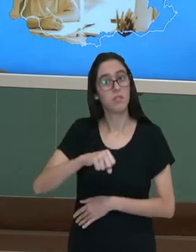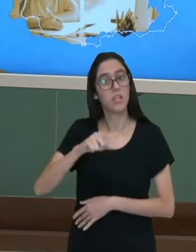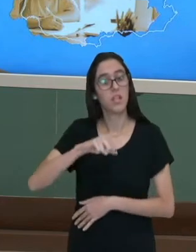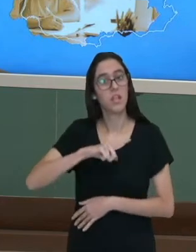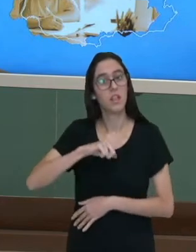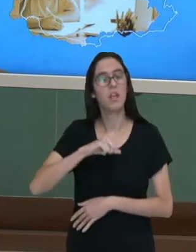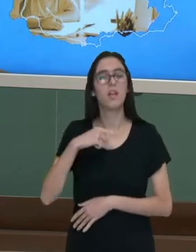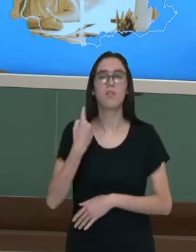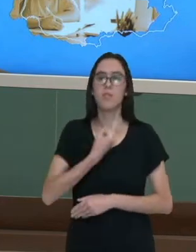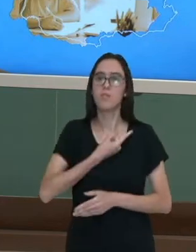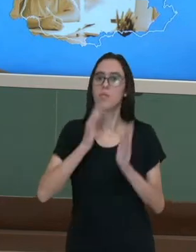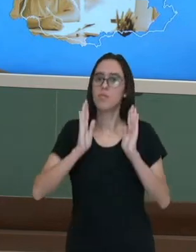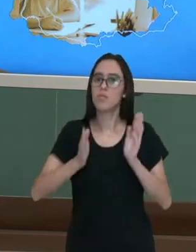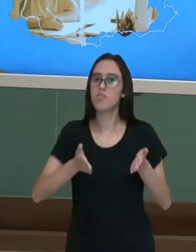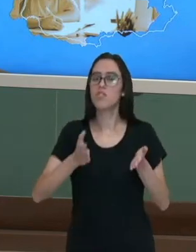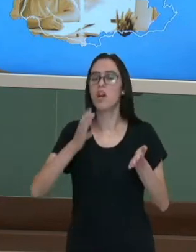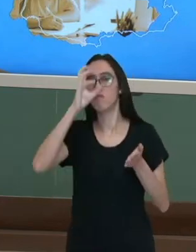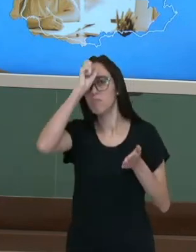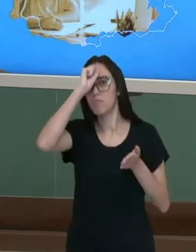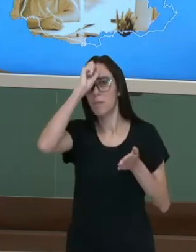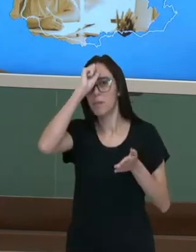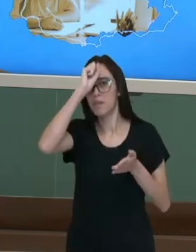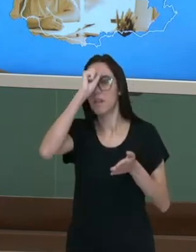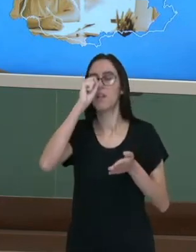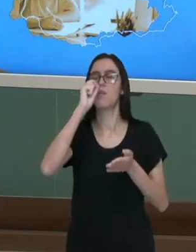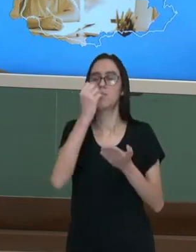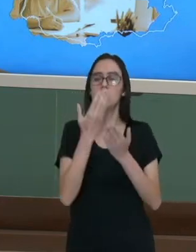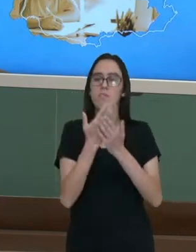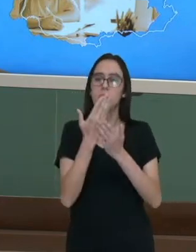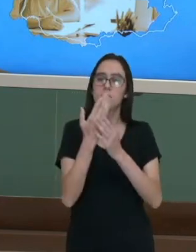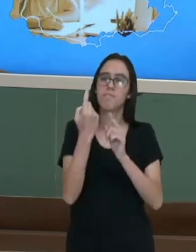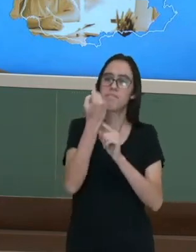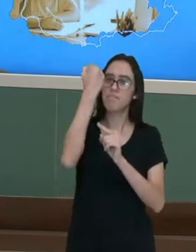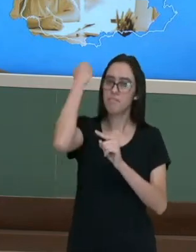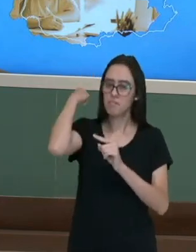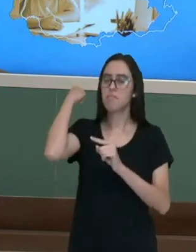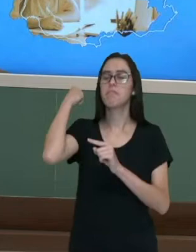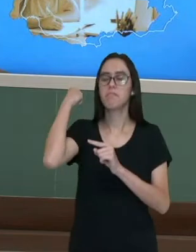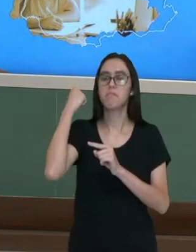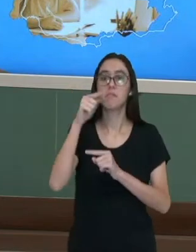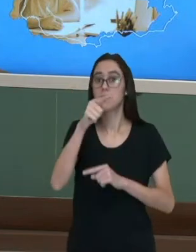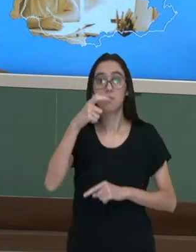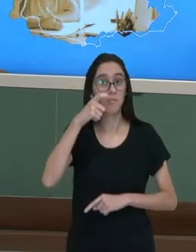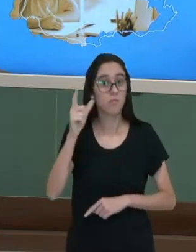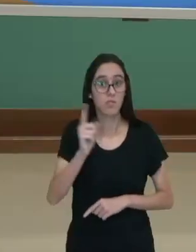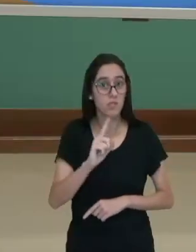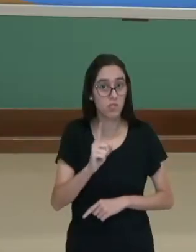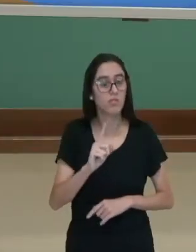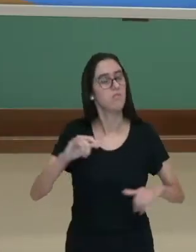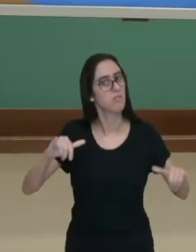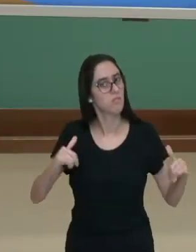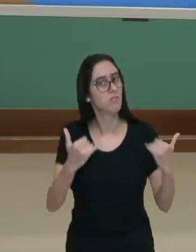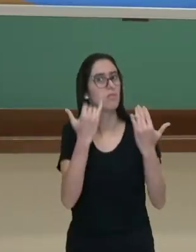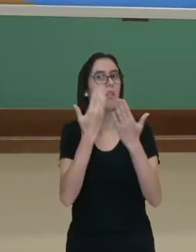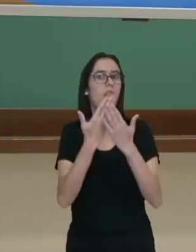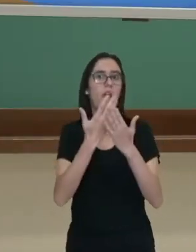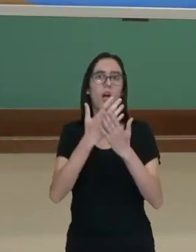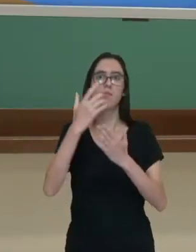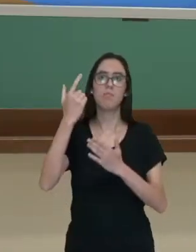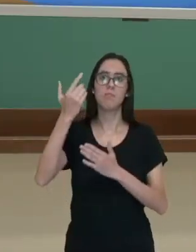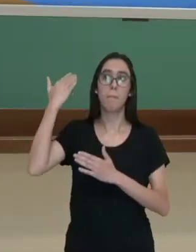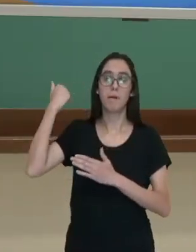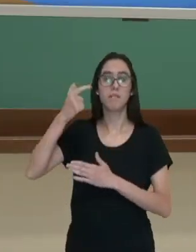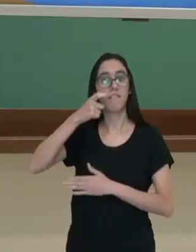nós demos o primeiro passo na aula anterior sobre gravitação 1. Se você não assistiu a aula, vai lá assistir. Bem, quem está falando aqui é o professor